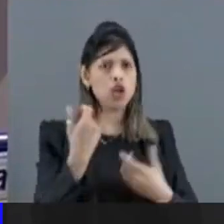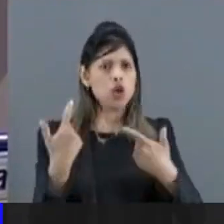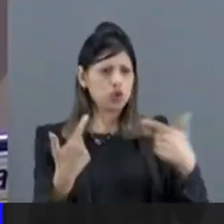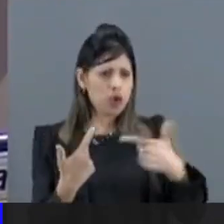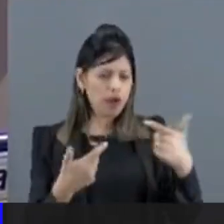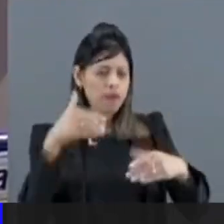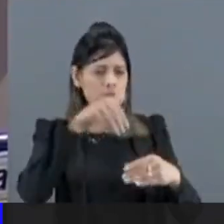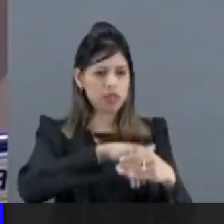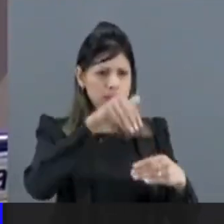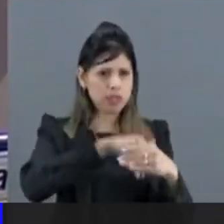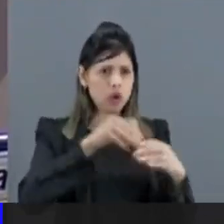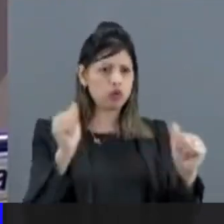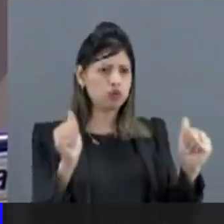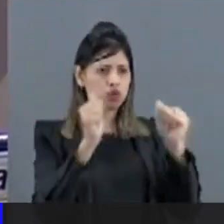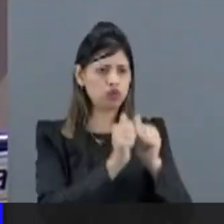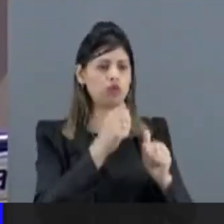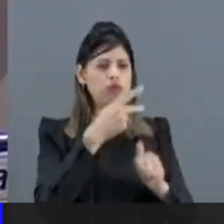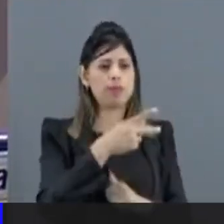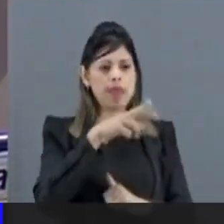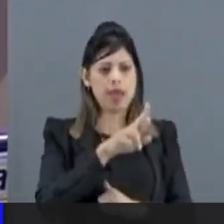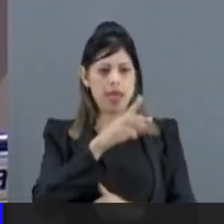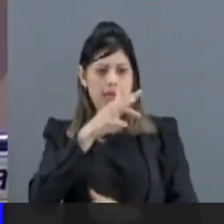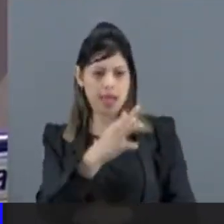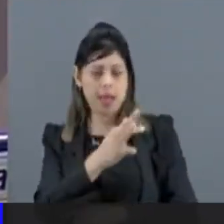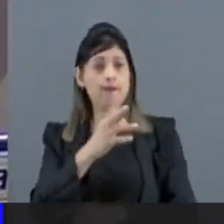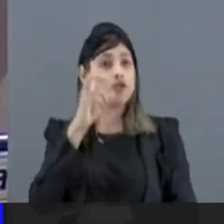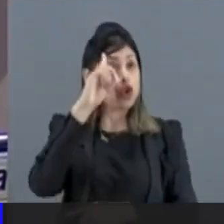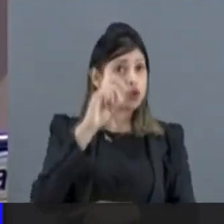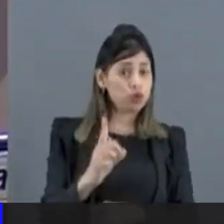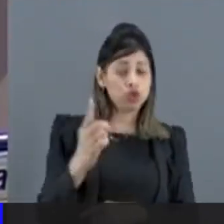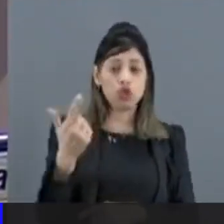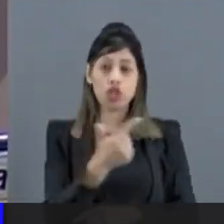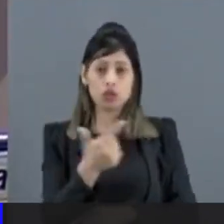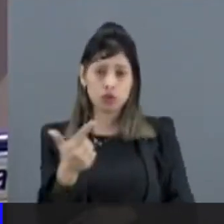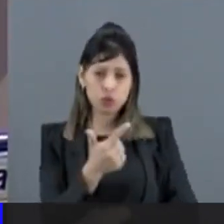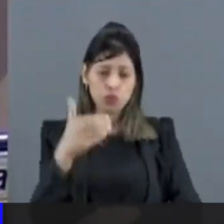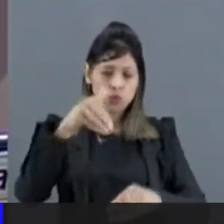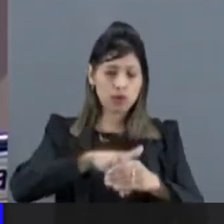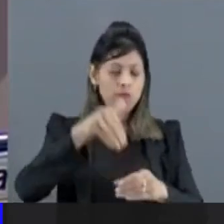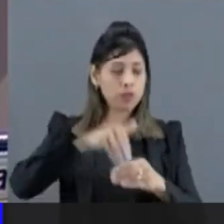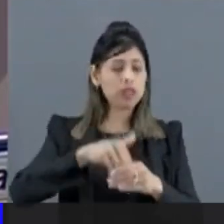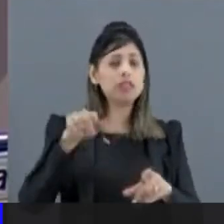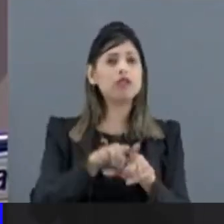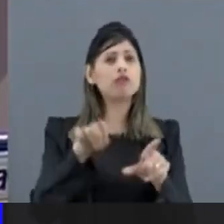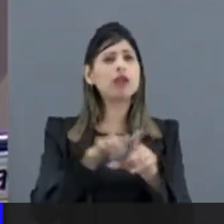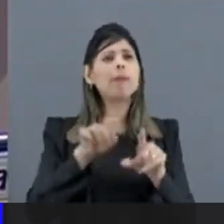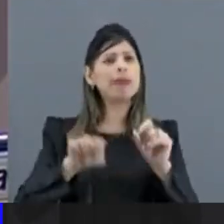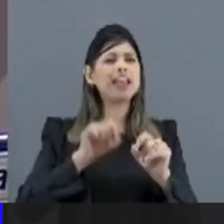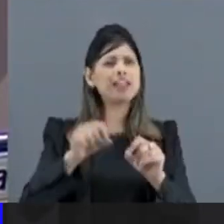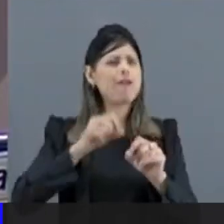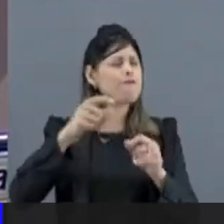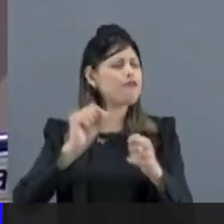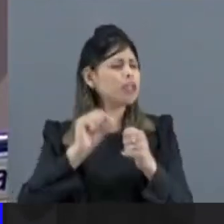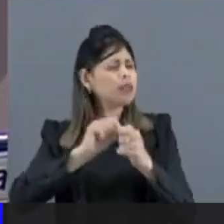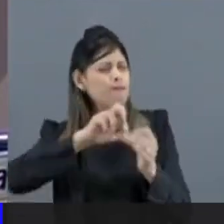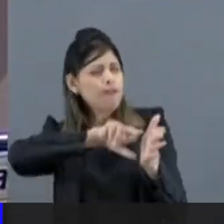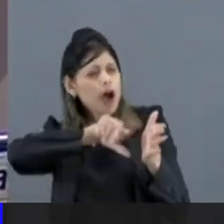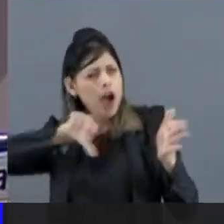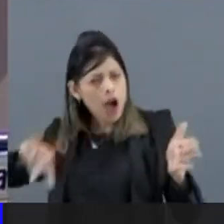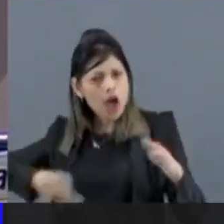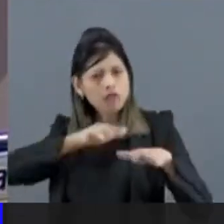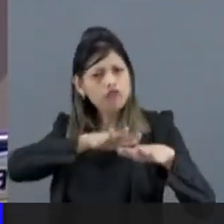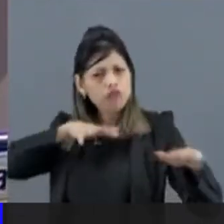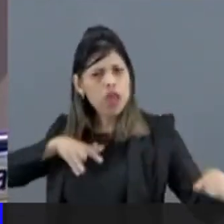conjunta com a PRF no dia do segundo turno das eleições foram realizadas dezenas de operações da PRF na região